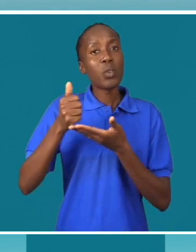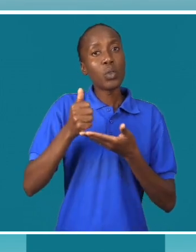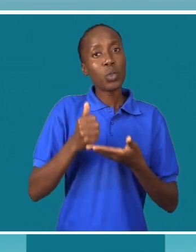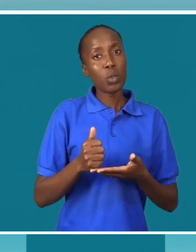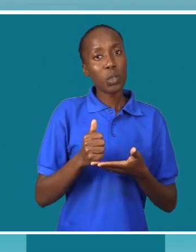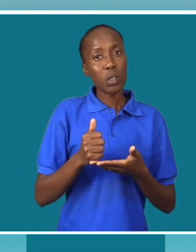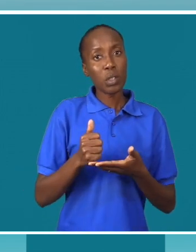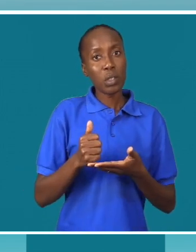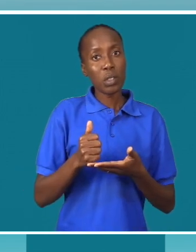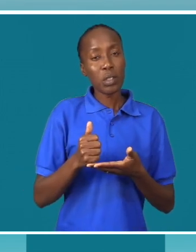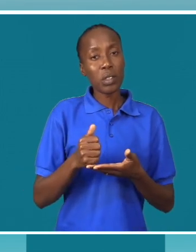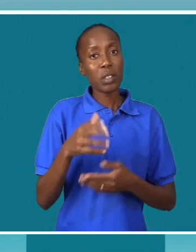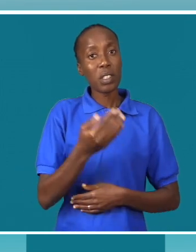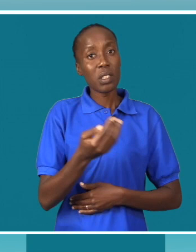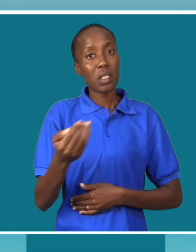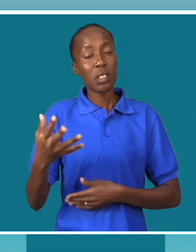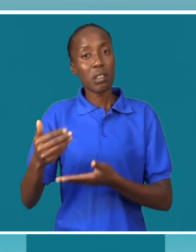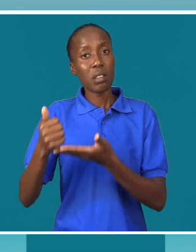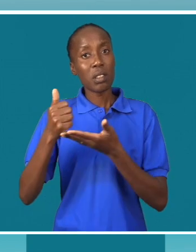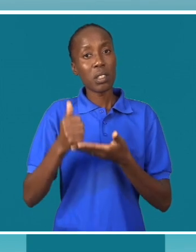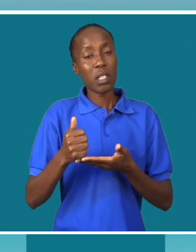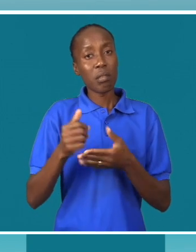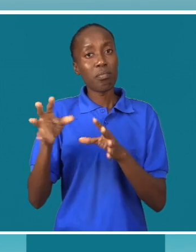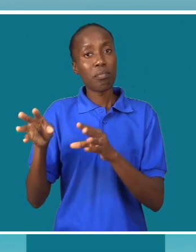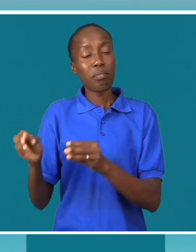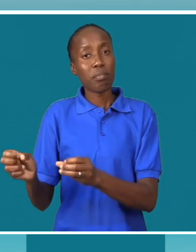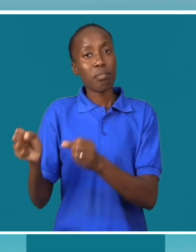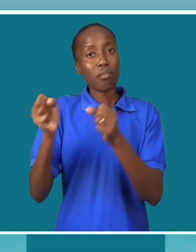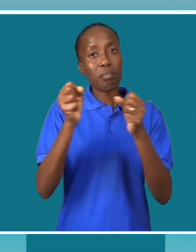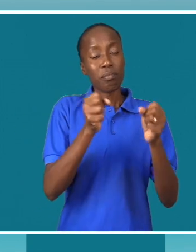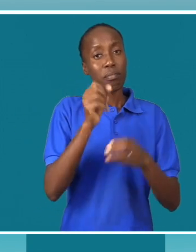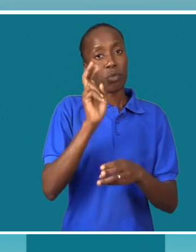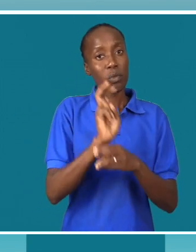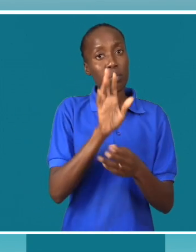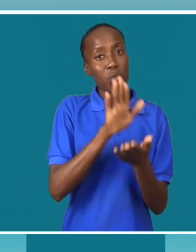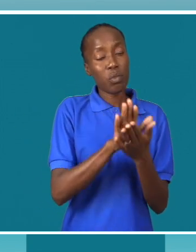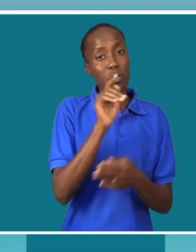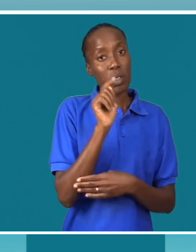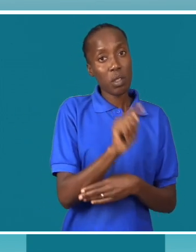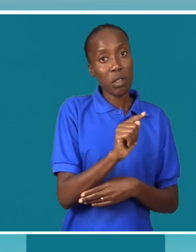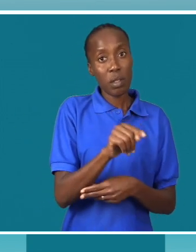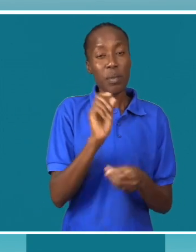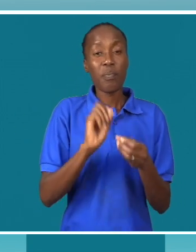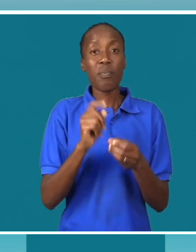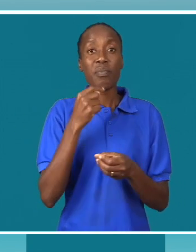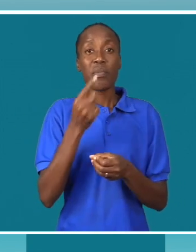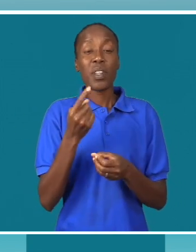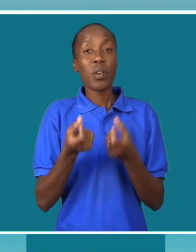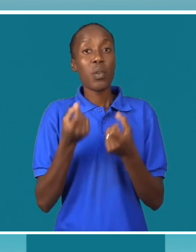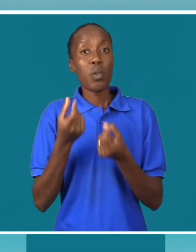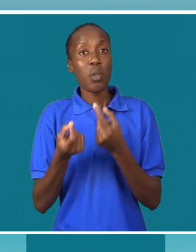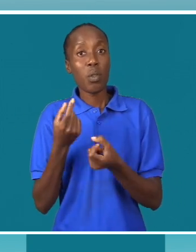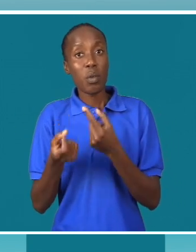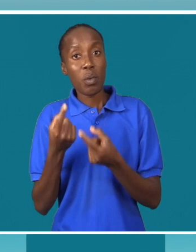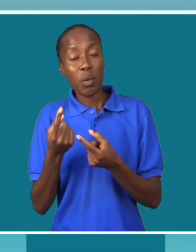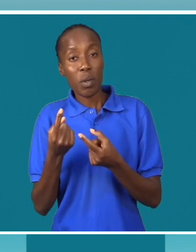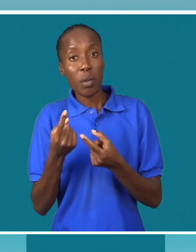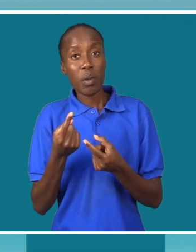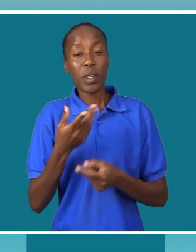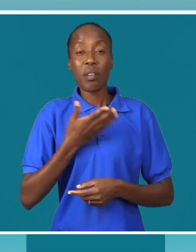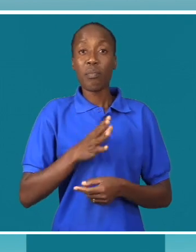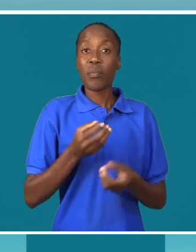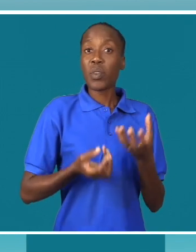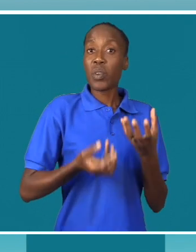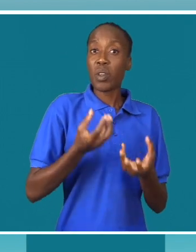Ajuda. Se as crianças me ajudarem, me deixarem lá, cozer, sapato, obter alguma coisa, para vir comprar